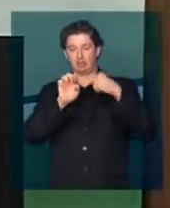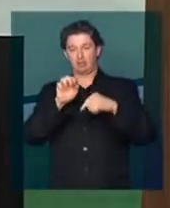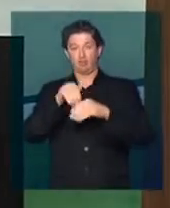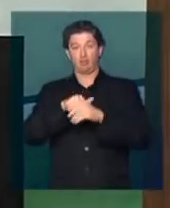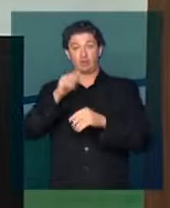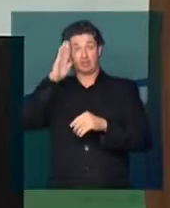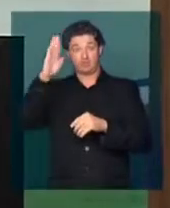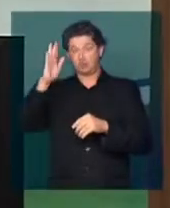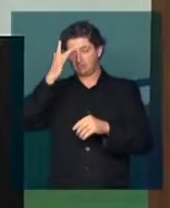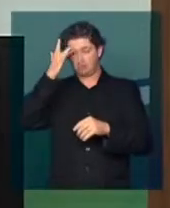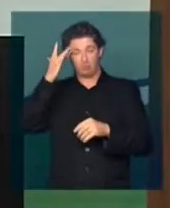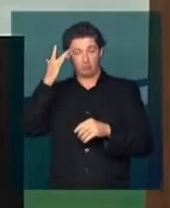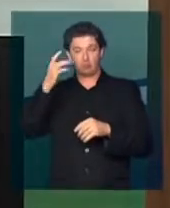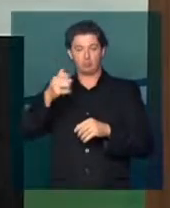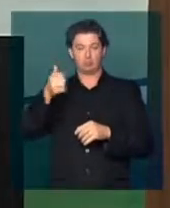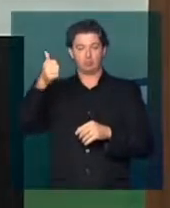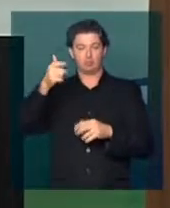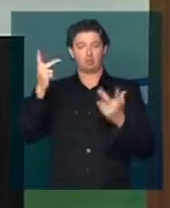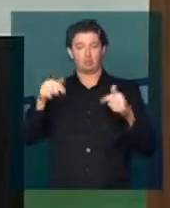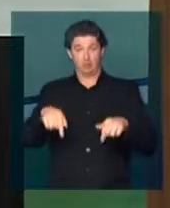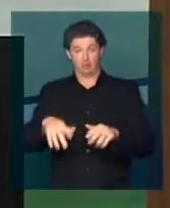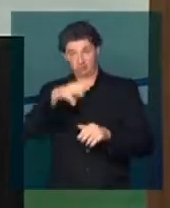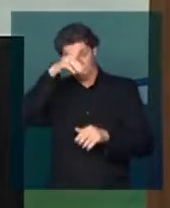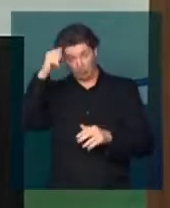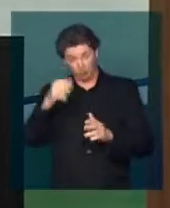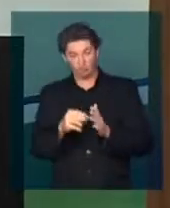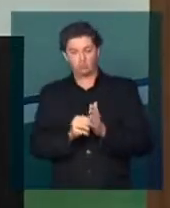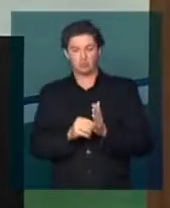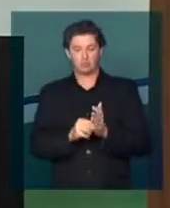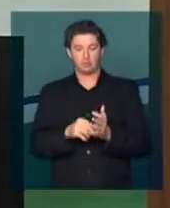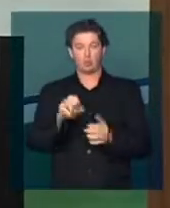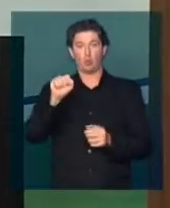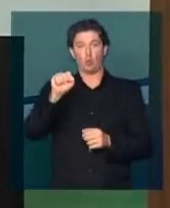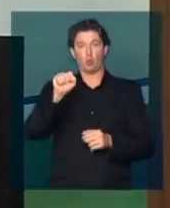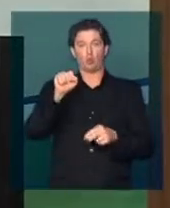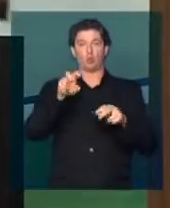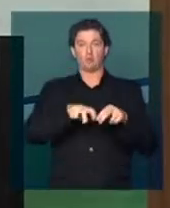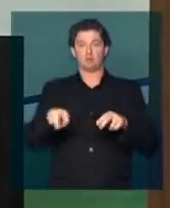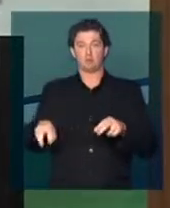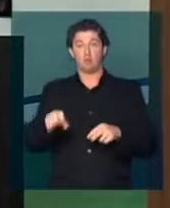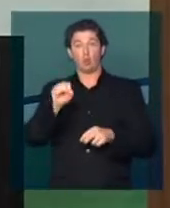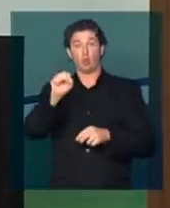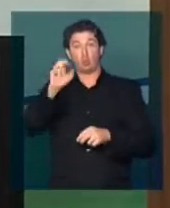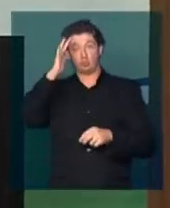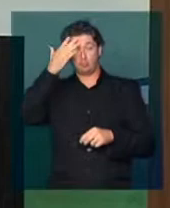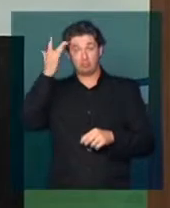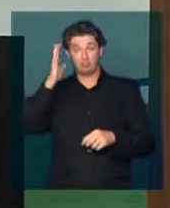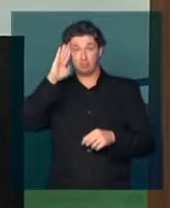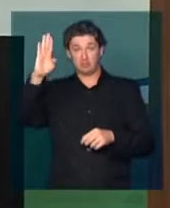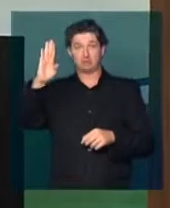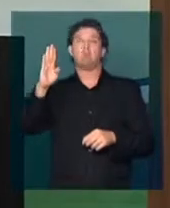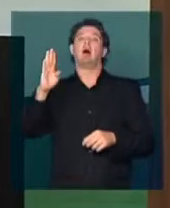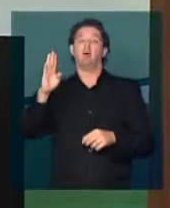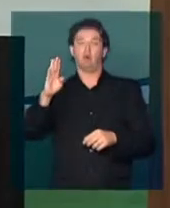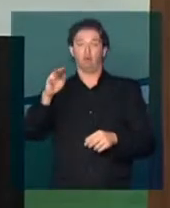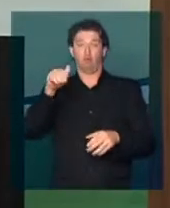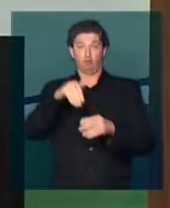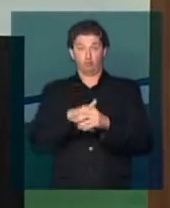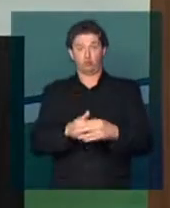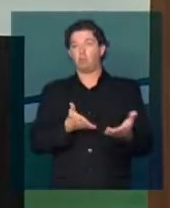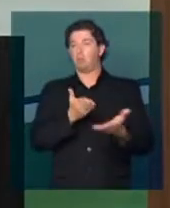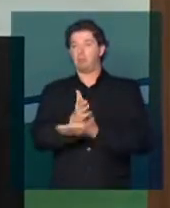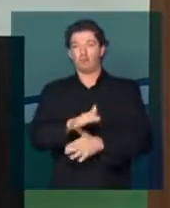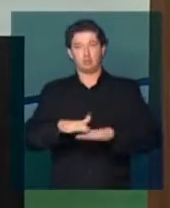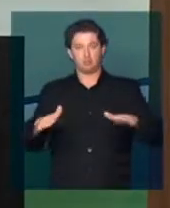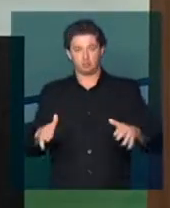mais votados do Estado. Por exemplo, aqui em Mato Grosso, são 8 cadeiras, os 8 mais votados seriam eleitos. Esse é para